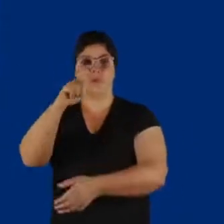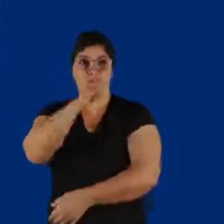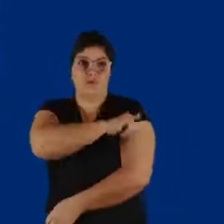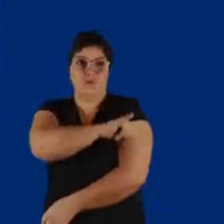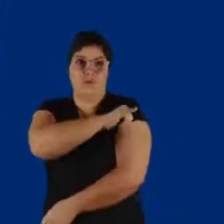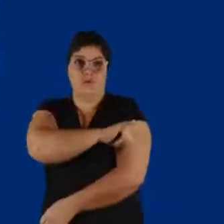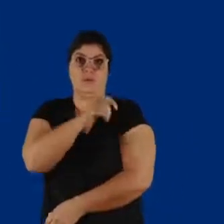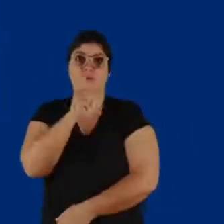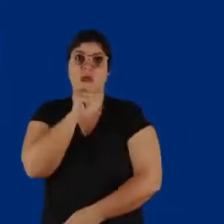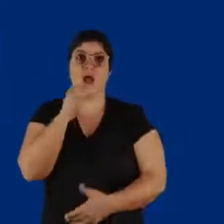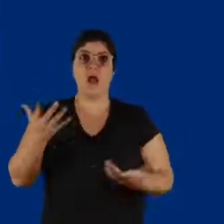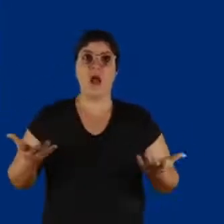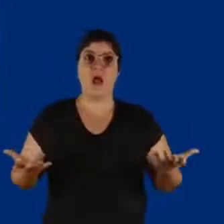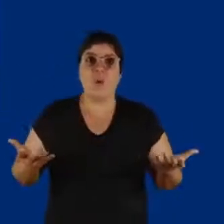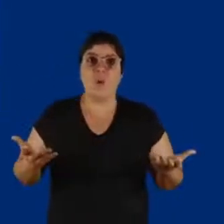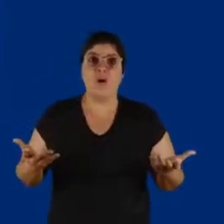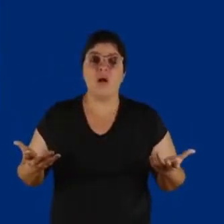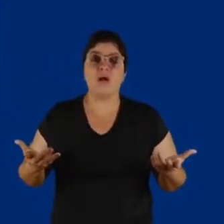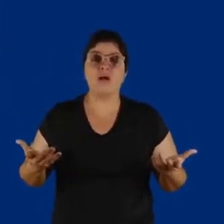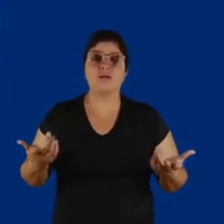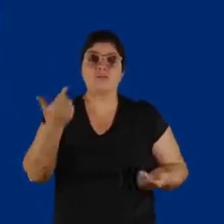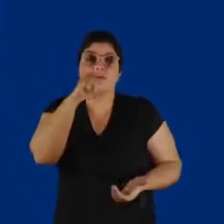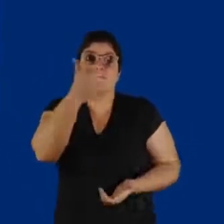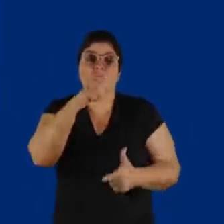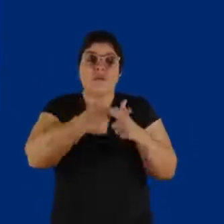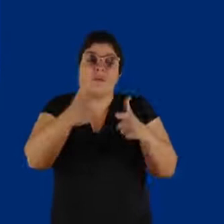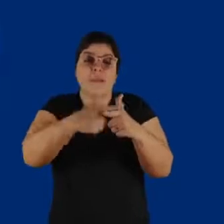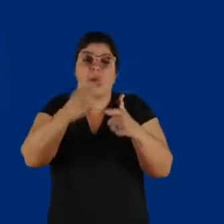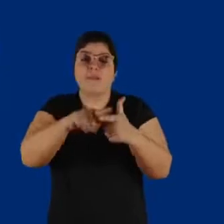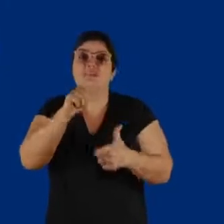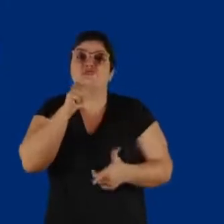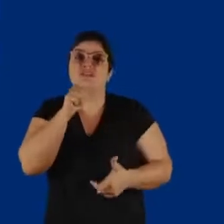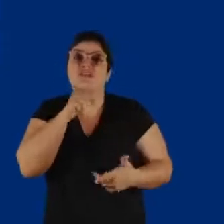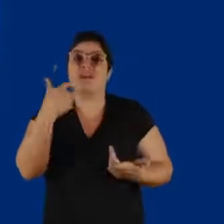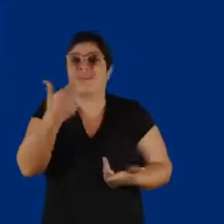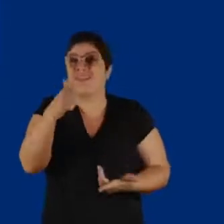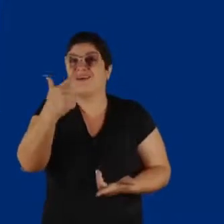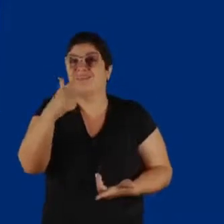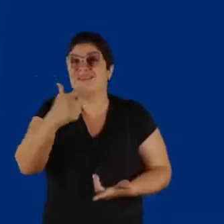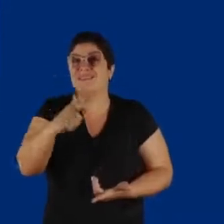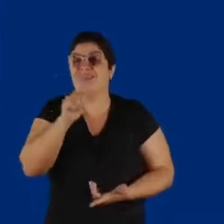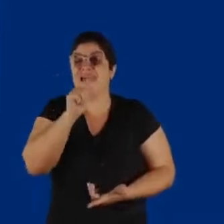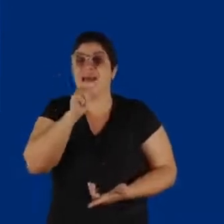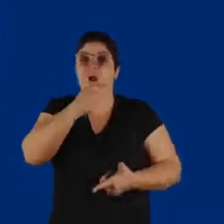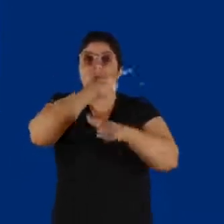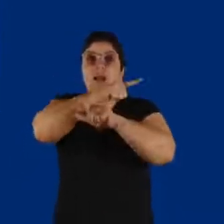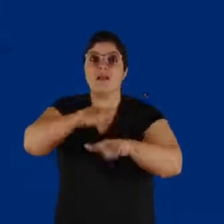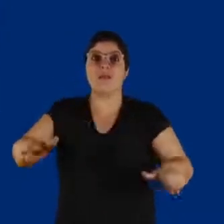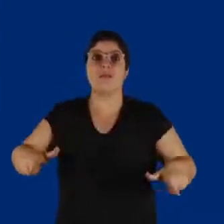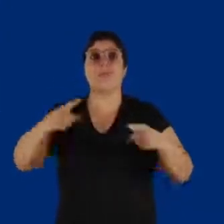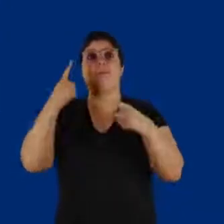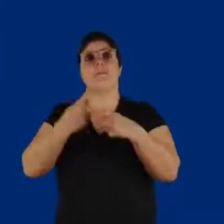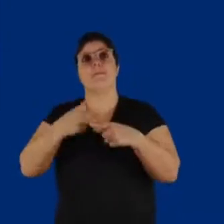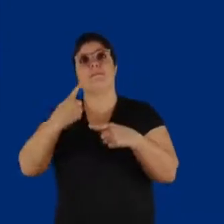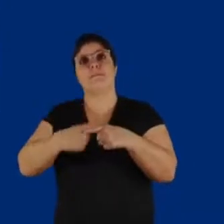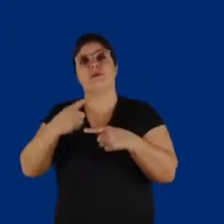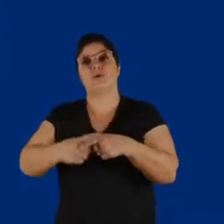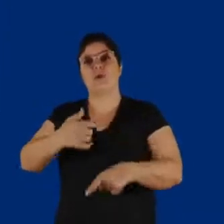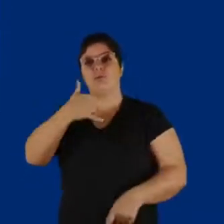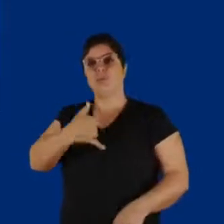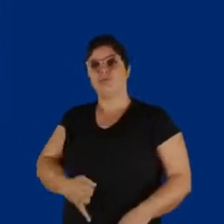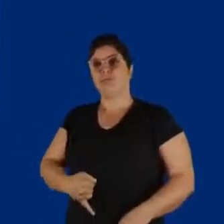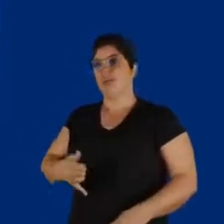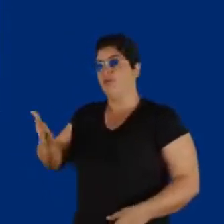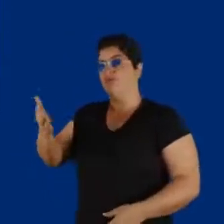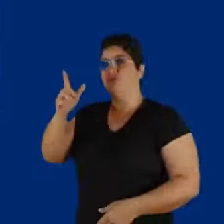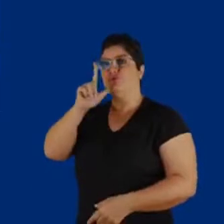na bica, nenhuma casa na cidade do Rio de Janeiro tinha água limpa, porque cagaram na fonte do Rio Guandu, né?